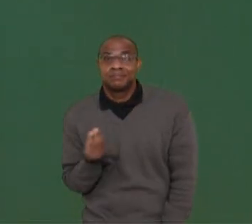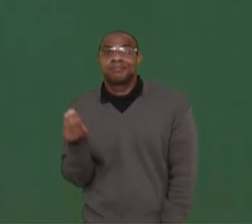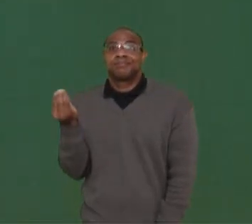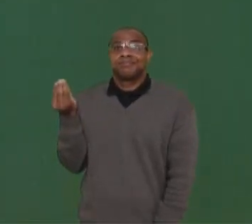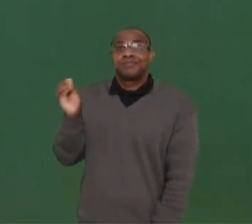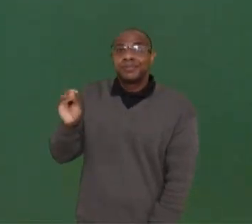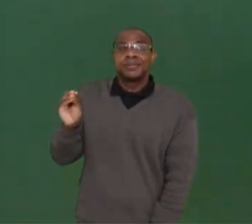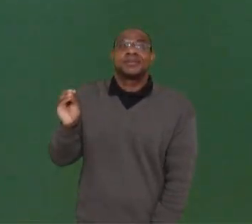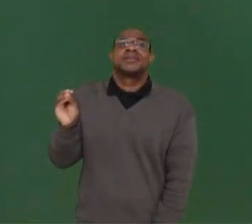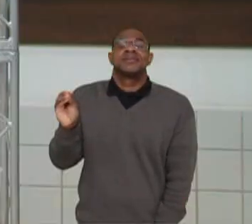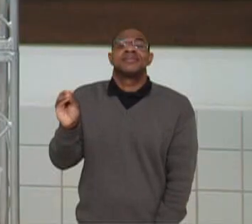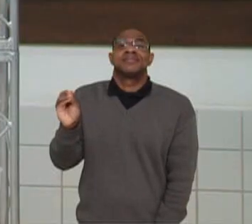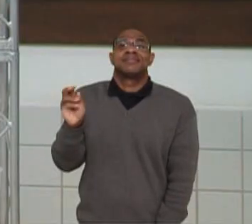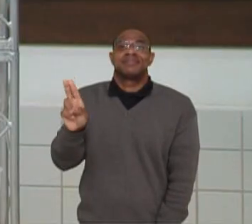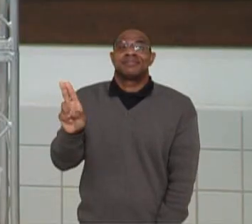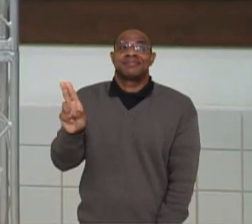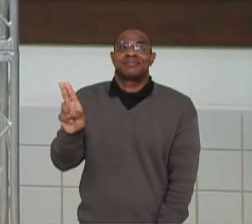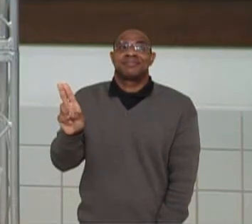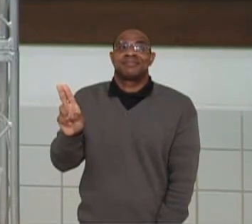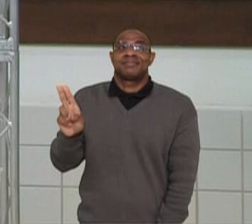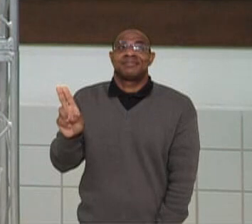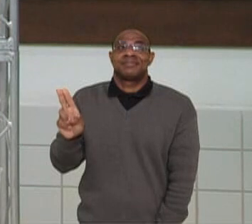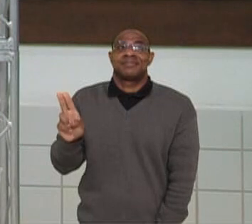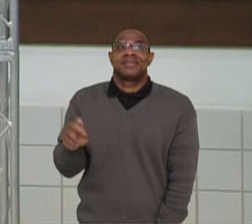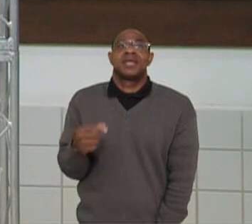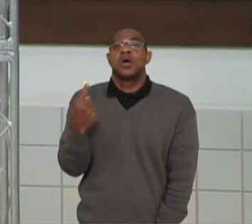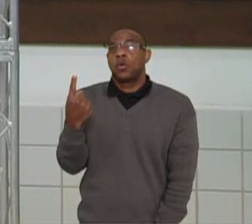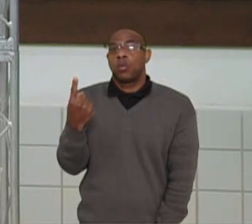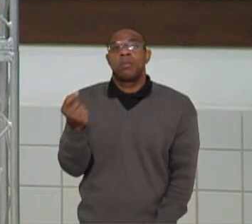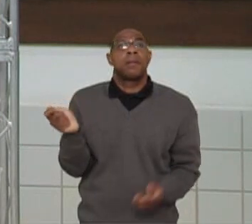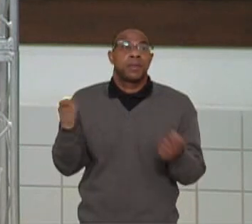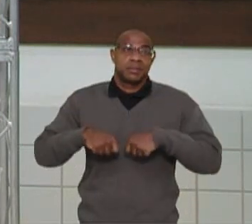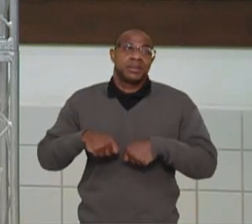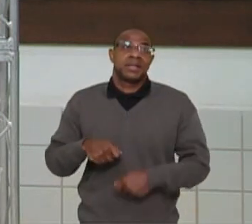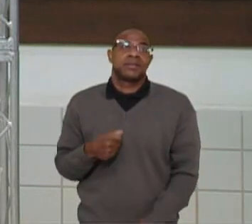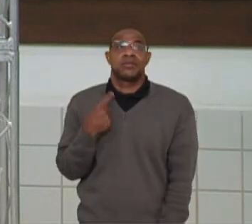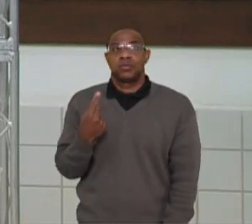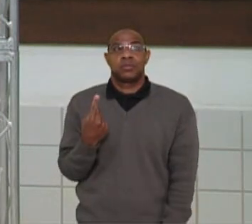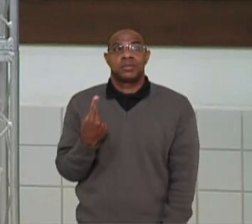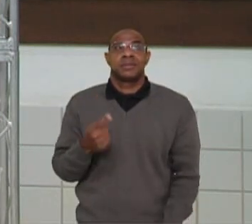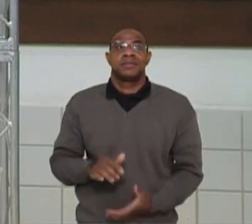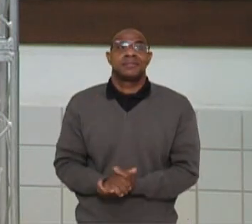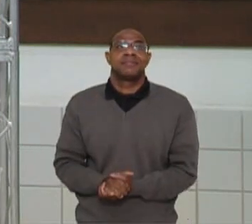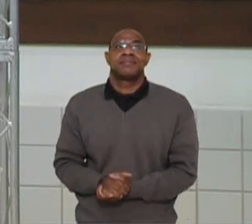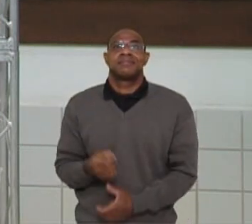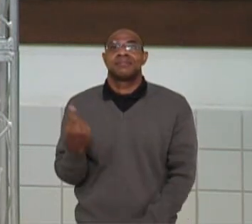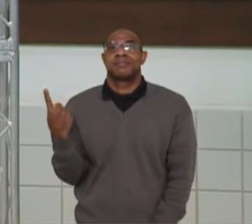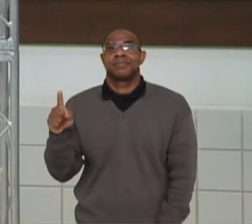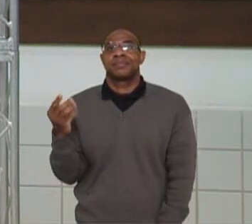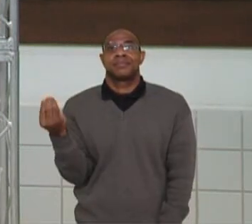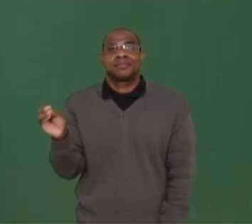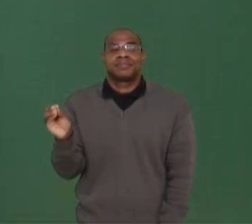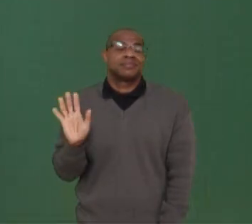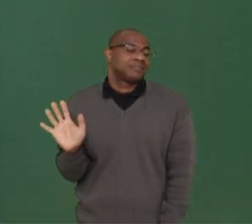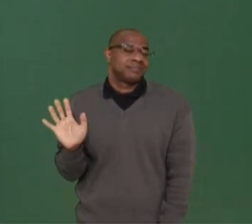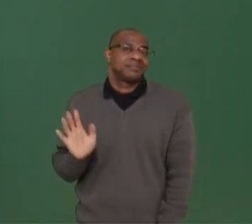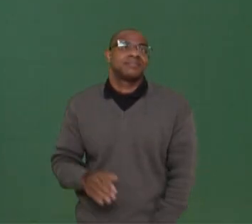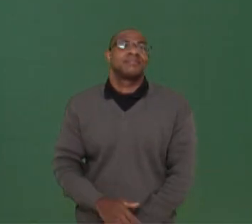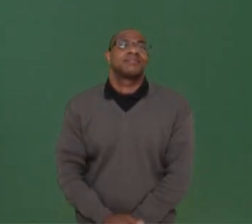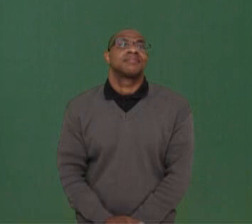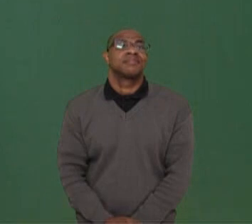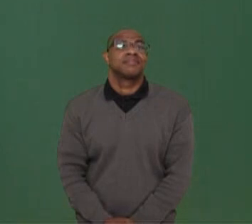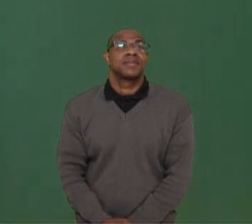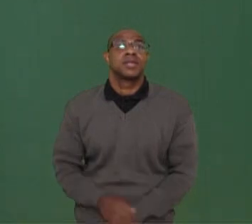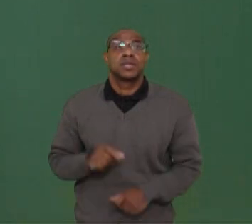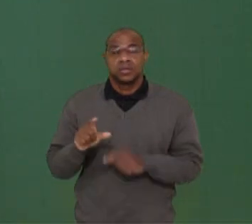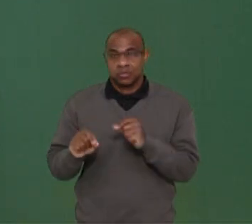unidade, tá? Então eu vou colocar aqui uma possibilidade para a unidade para que o número seja par. Escolher